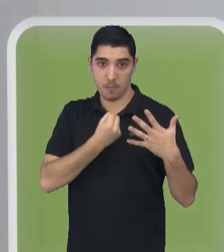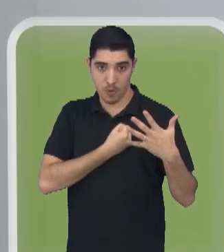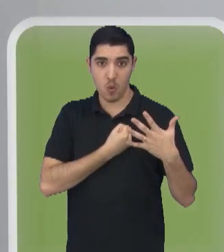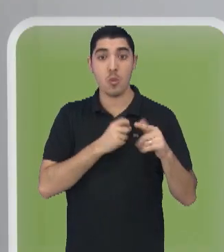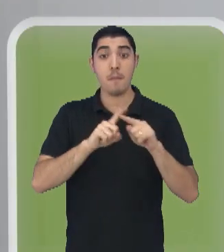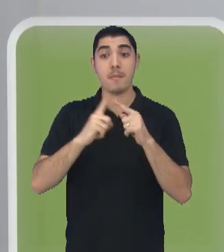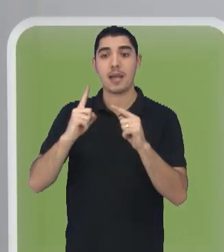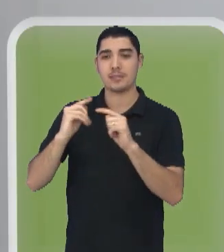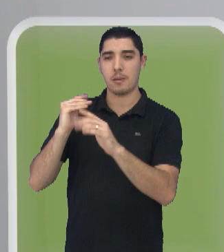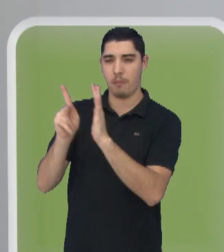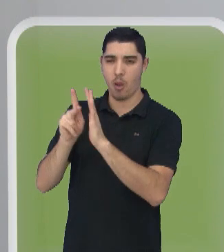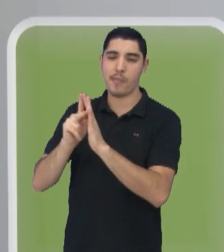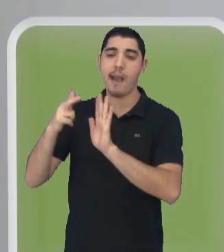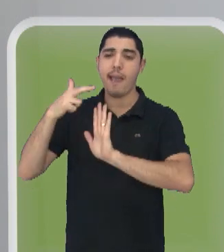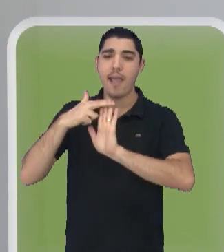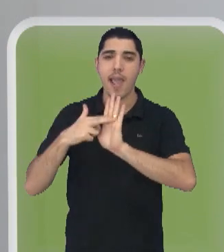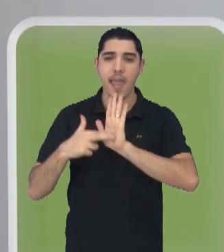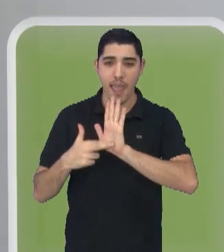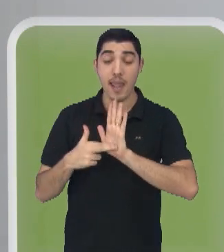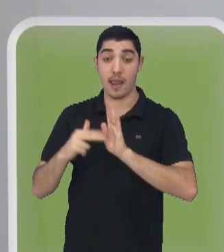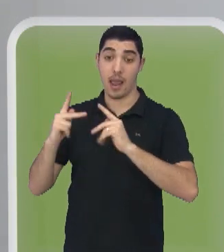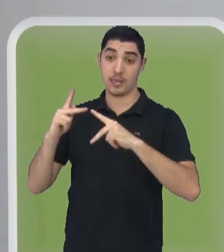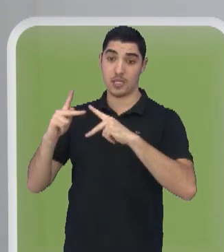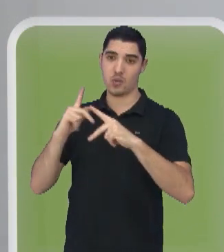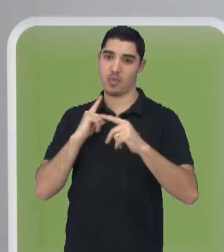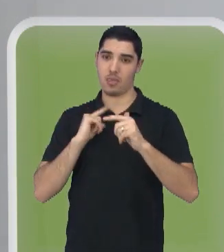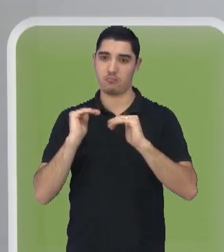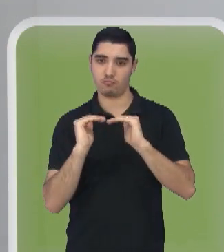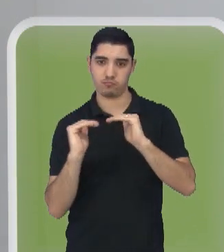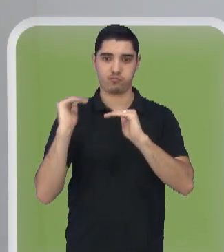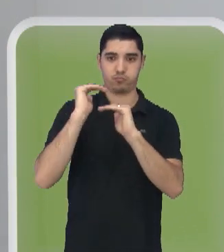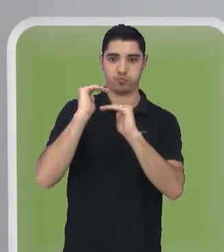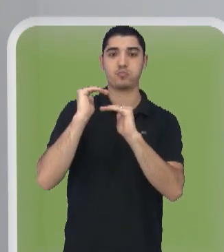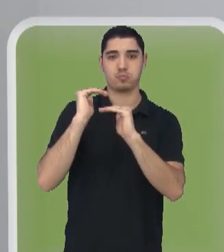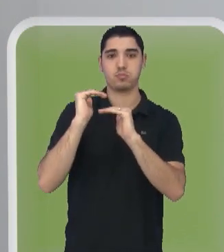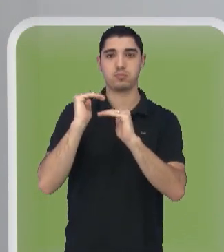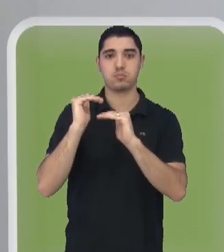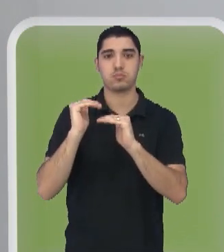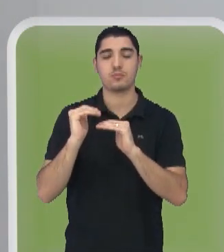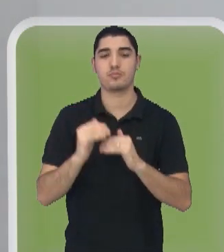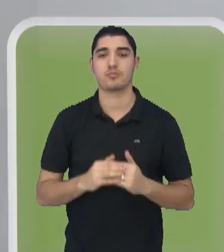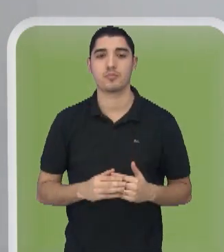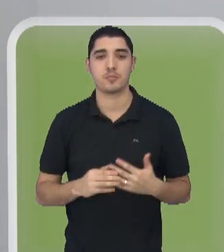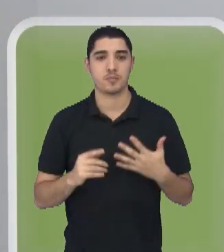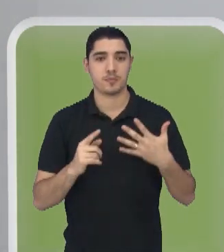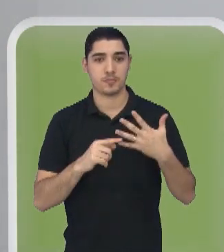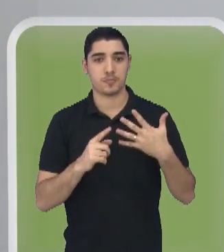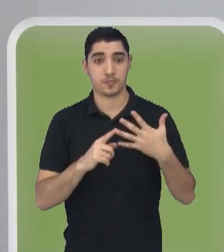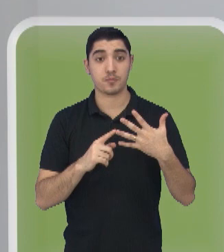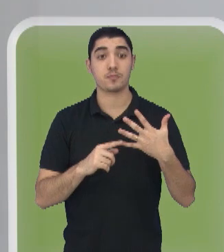de desempate, olha aqui, ó, São José acaba ficando na frente pelo average de 7, tá certo?